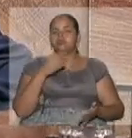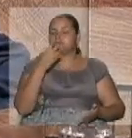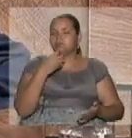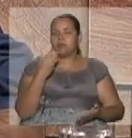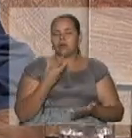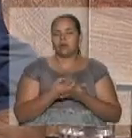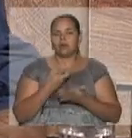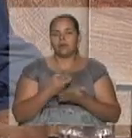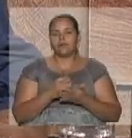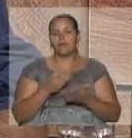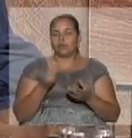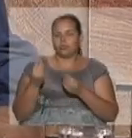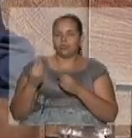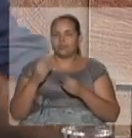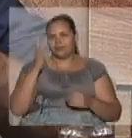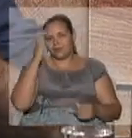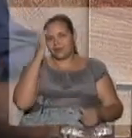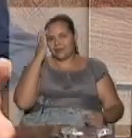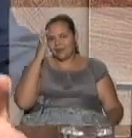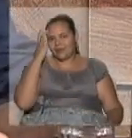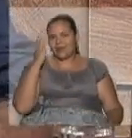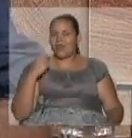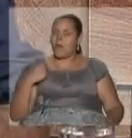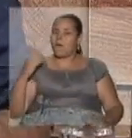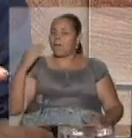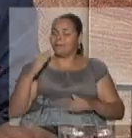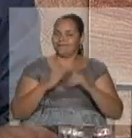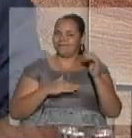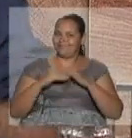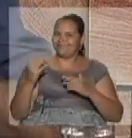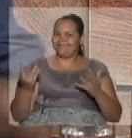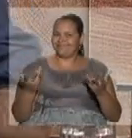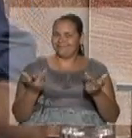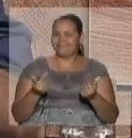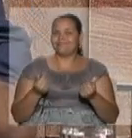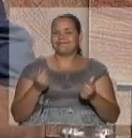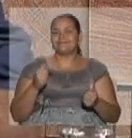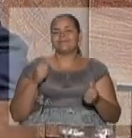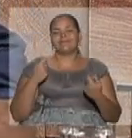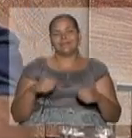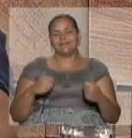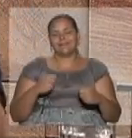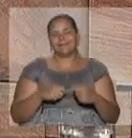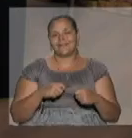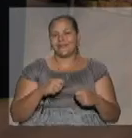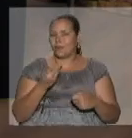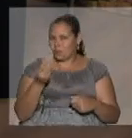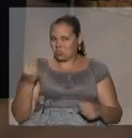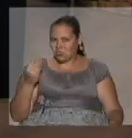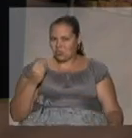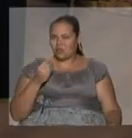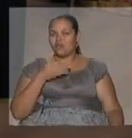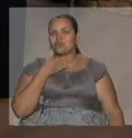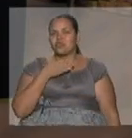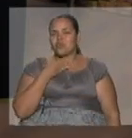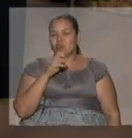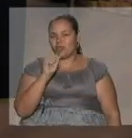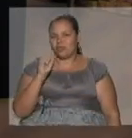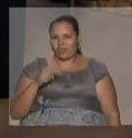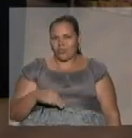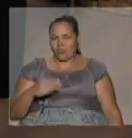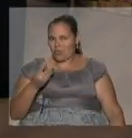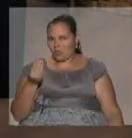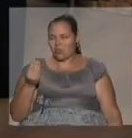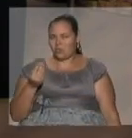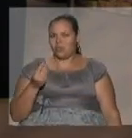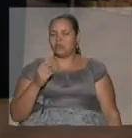acha que também que se acha talentoso, tem esses também, né, que deviam. Será que a gente tem muito cuidado. som? Será que nós temos atualmente